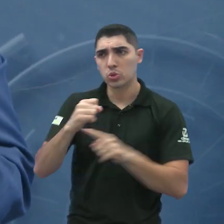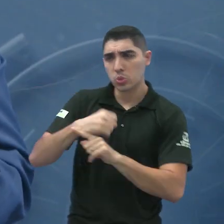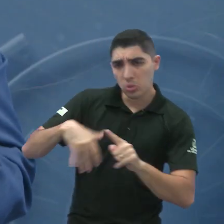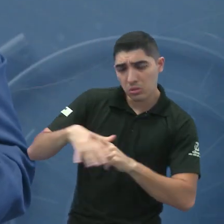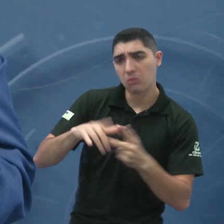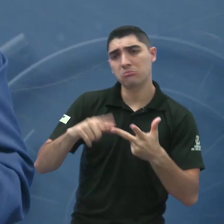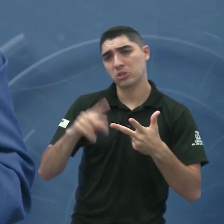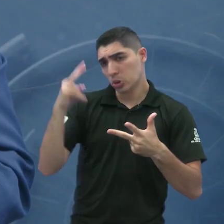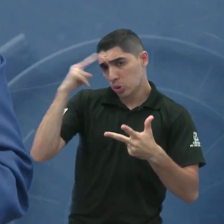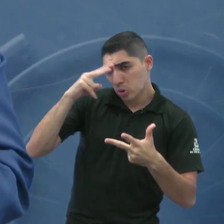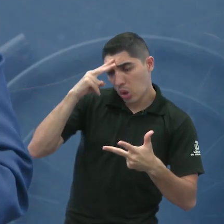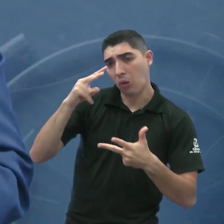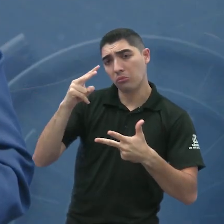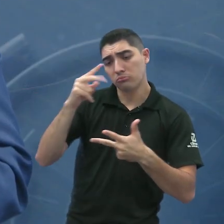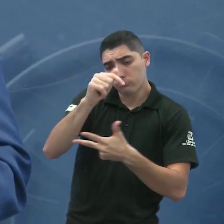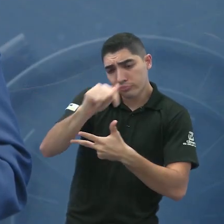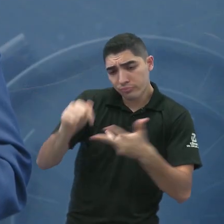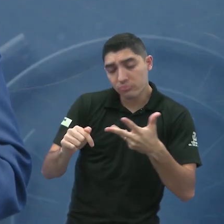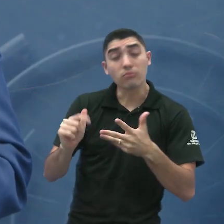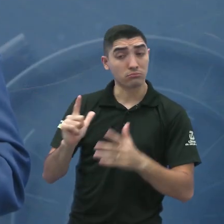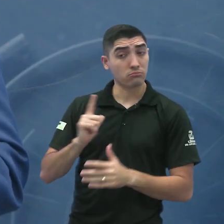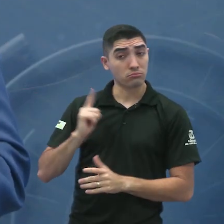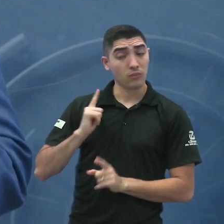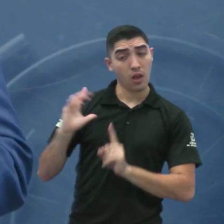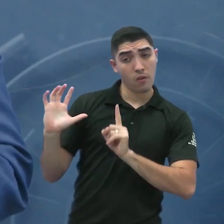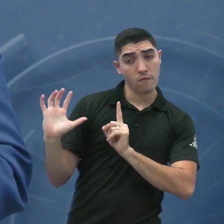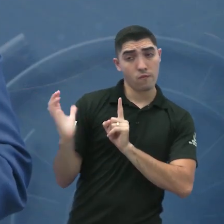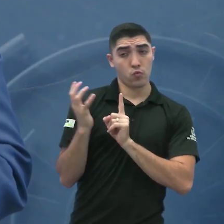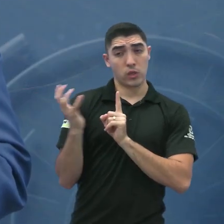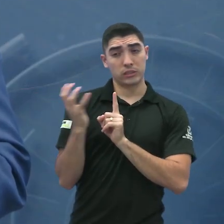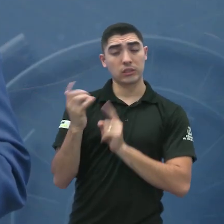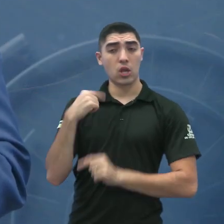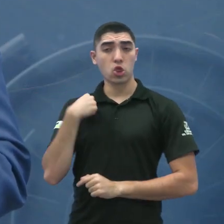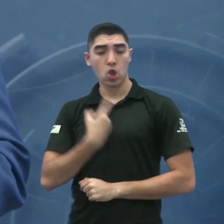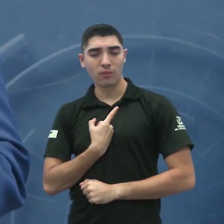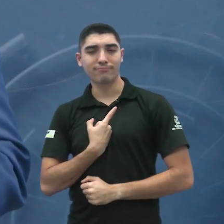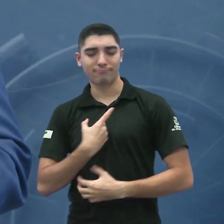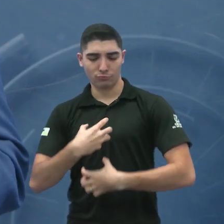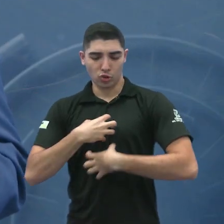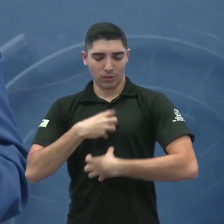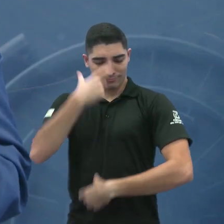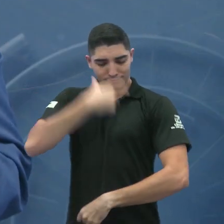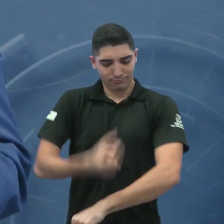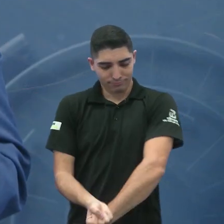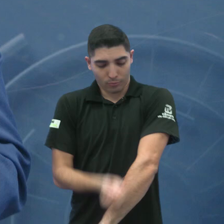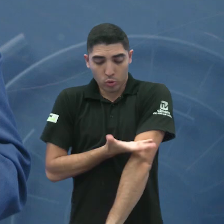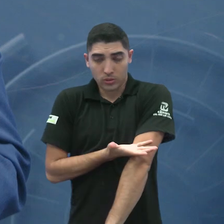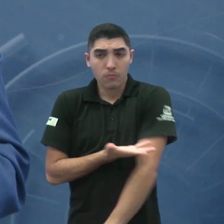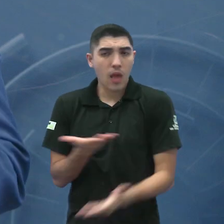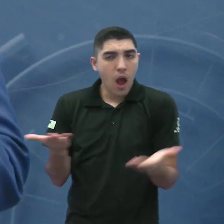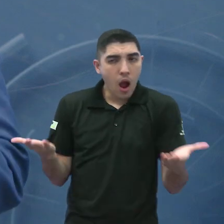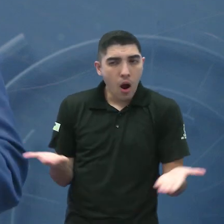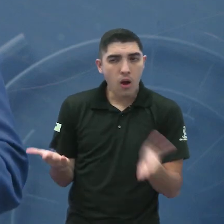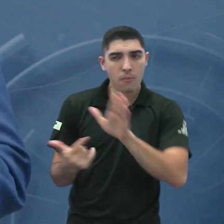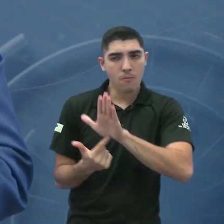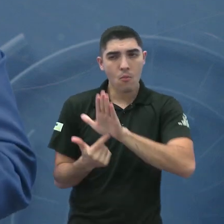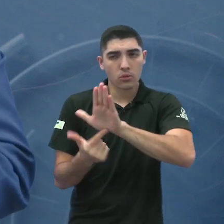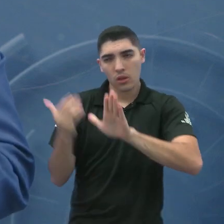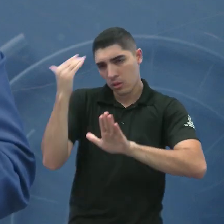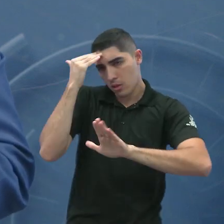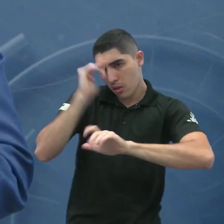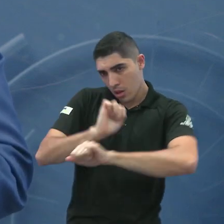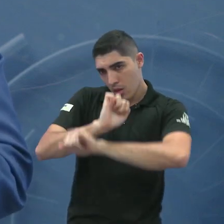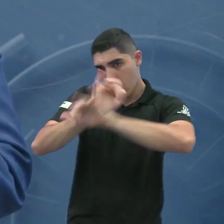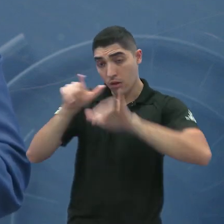e até históricos também influenciam muito o nosso emocional, né? Quem explica melhor